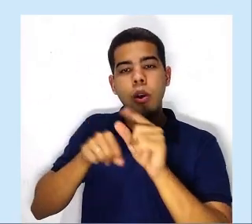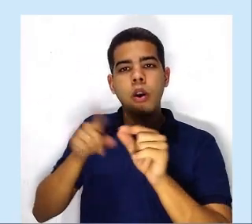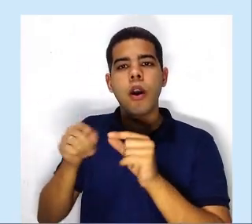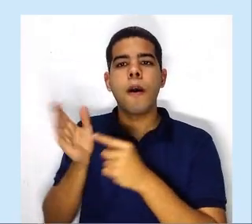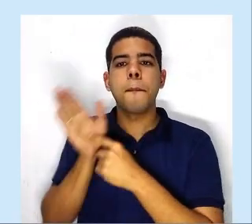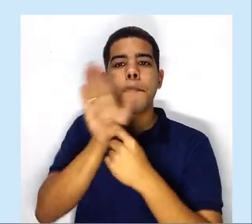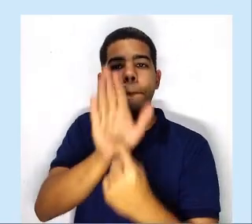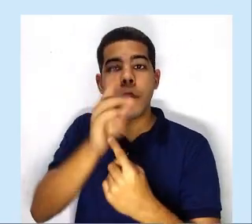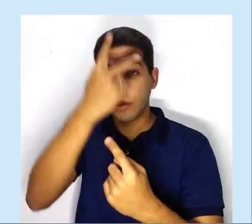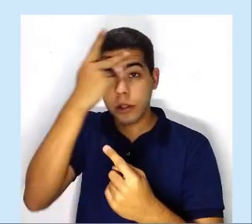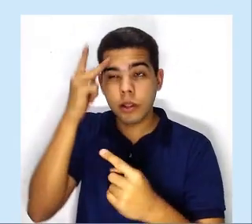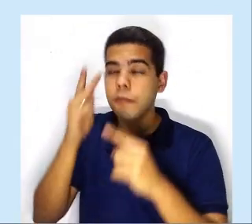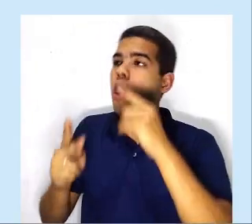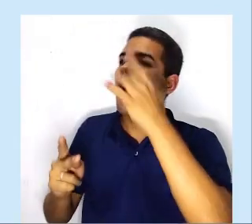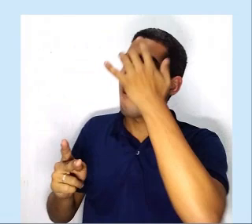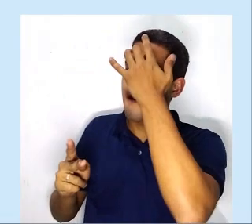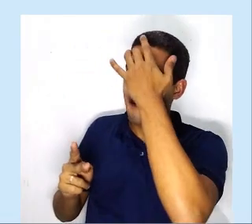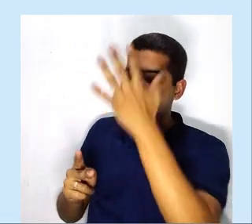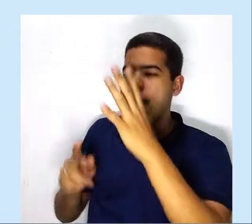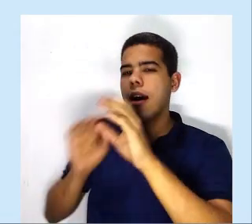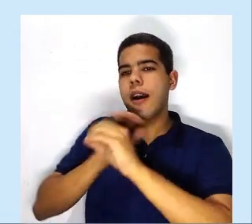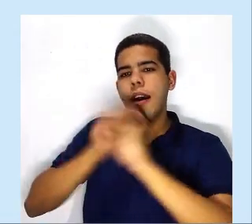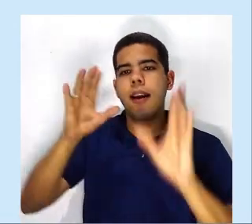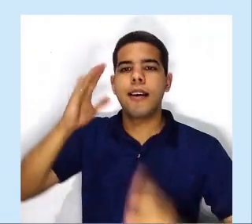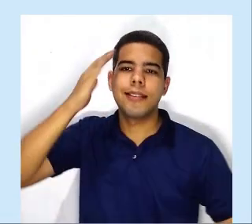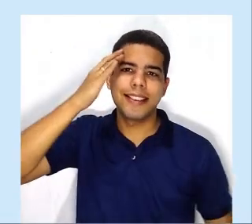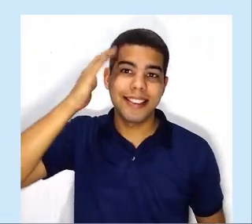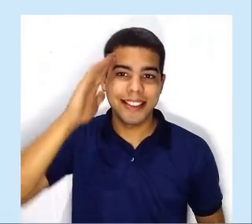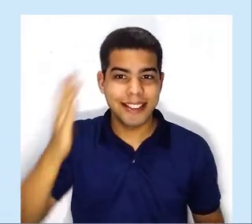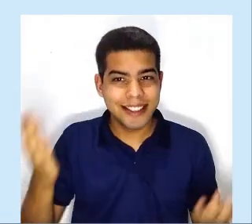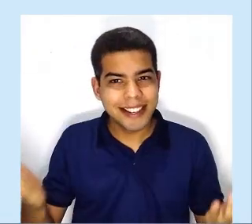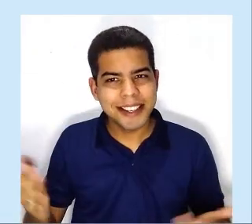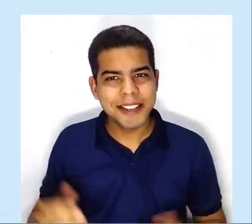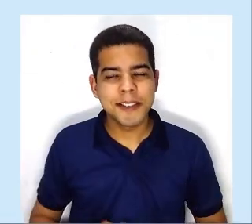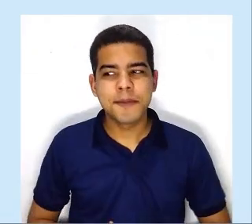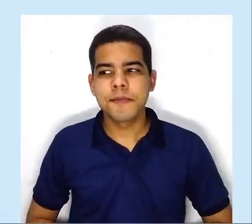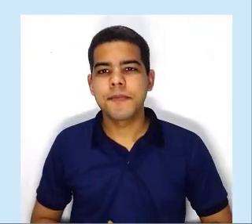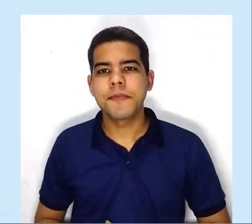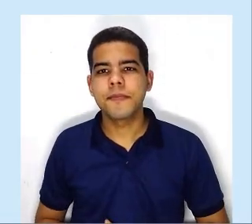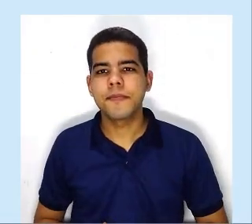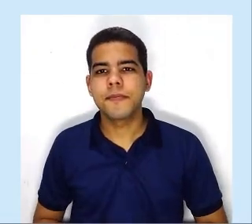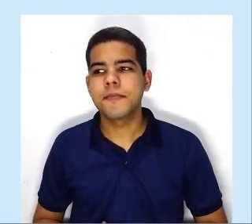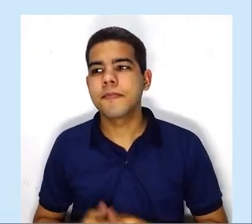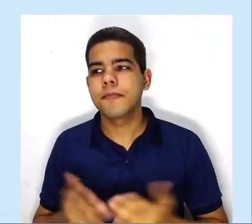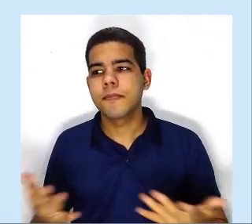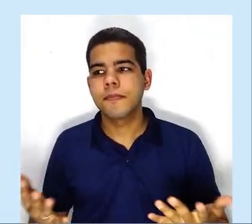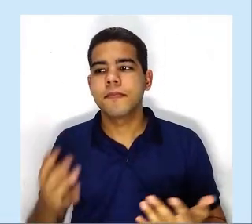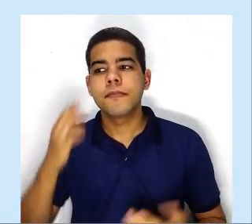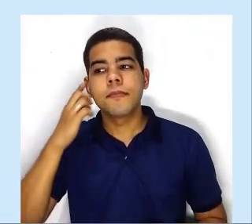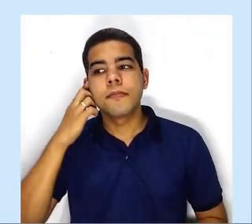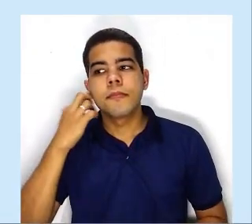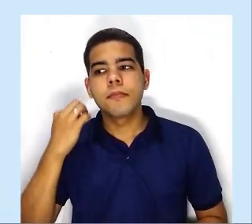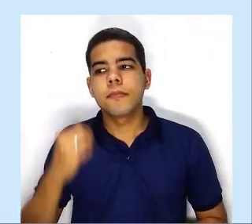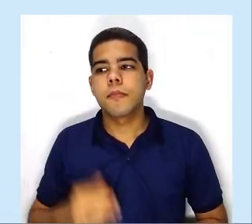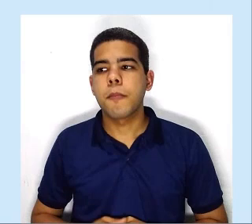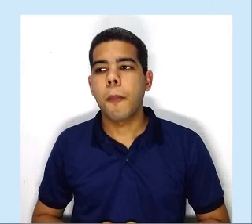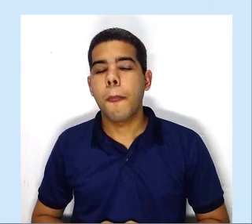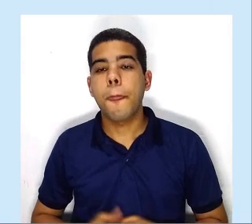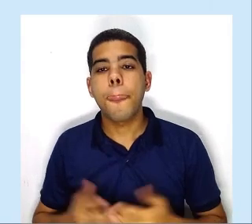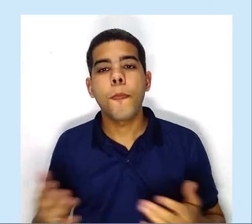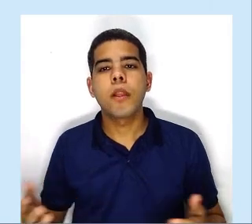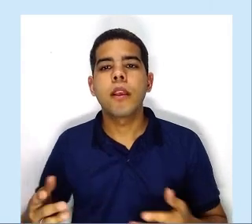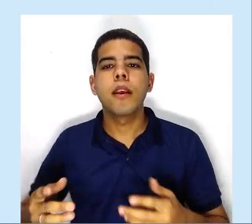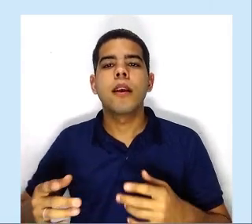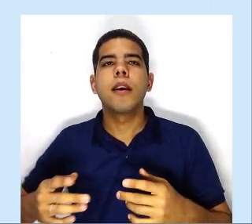dados e tornar mais fácil a leitura dos resultados que nós descobrimos com essa pesquisa. No